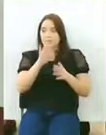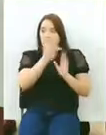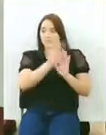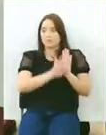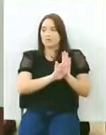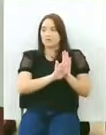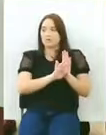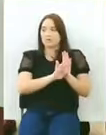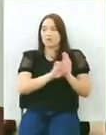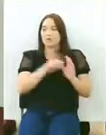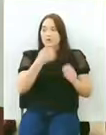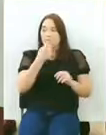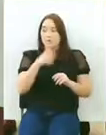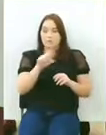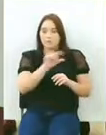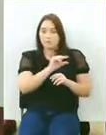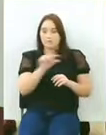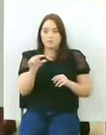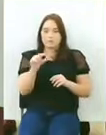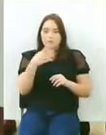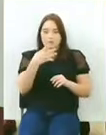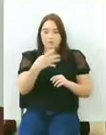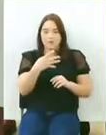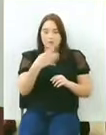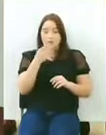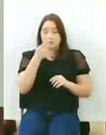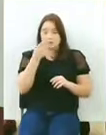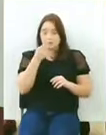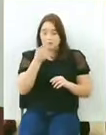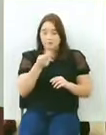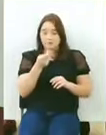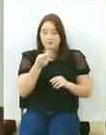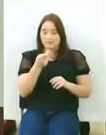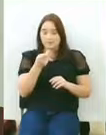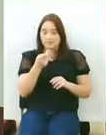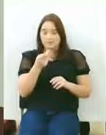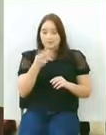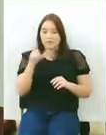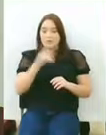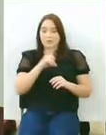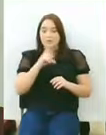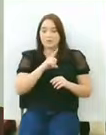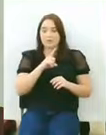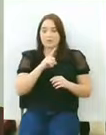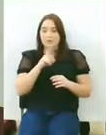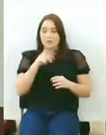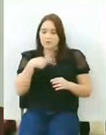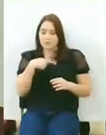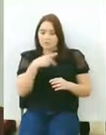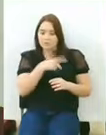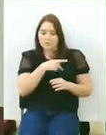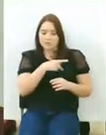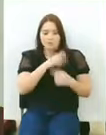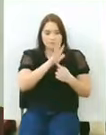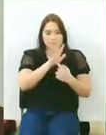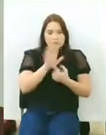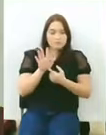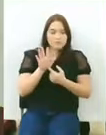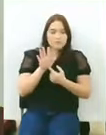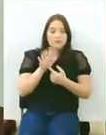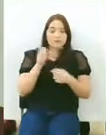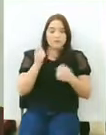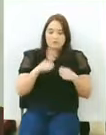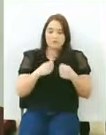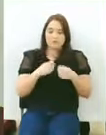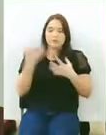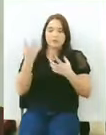ele termina o texto lá no último versículo, versículo 4. Ele diz: ora, logo que o supremo pastor se